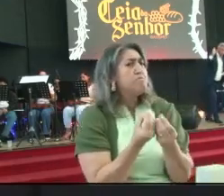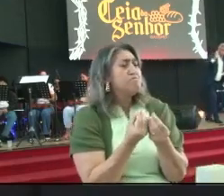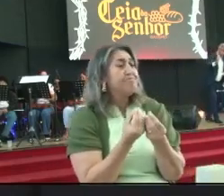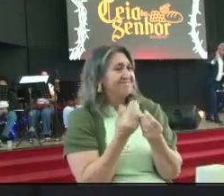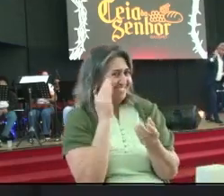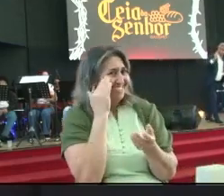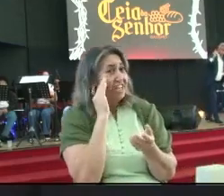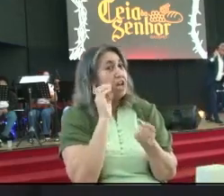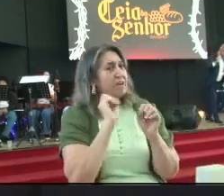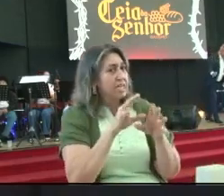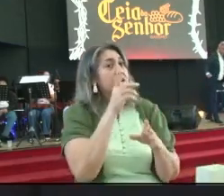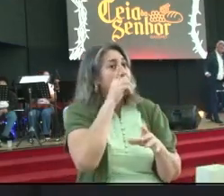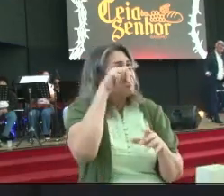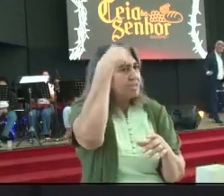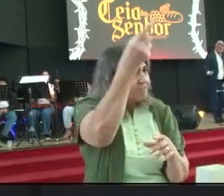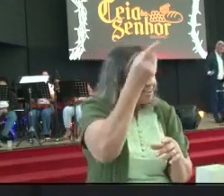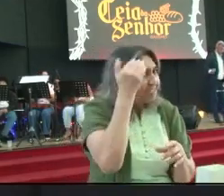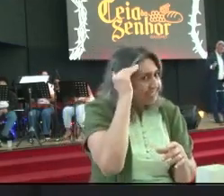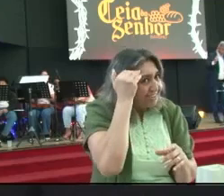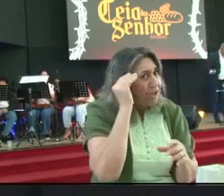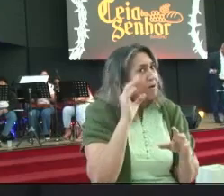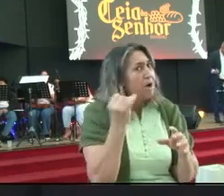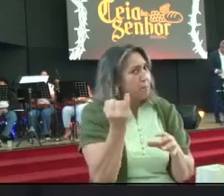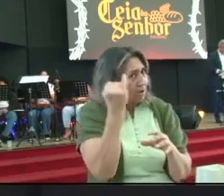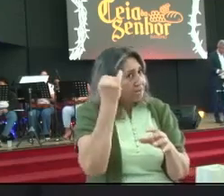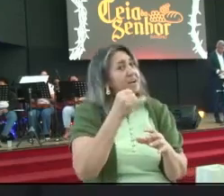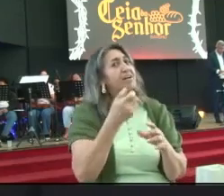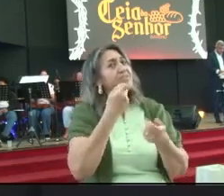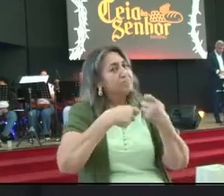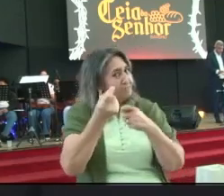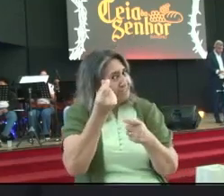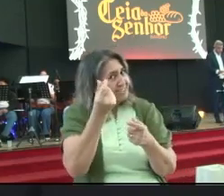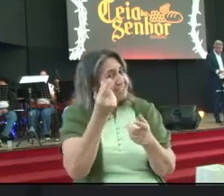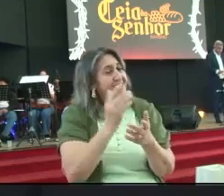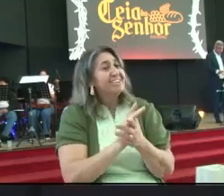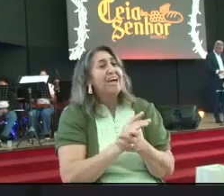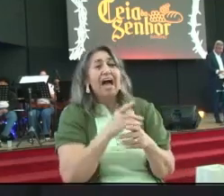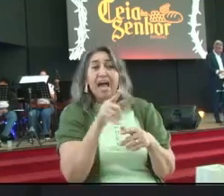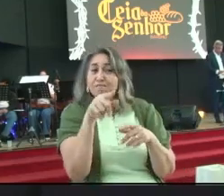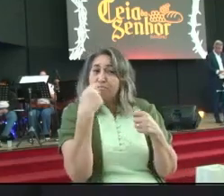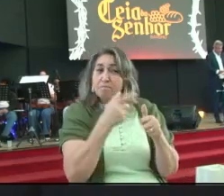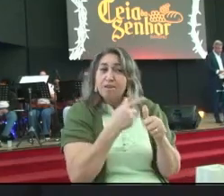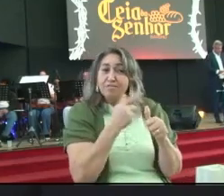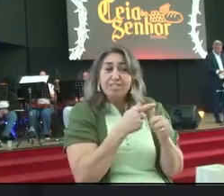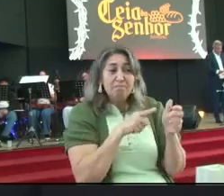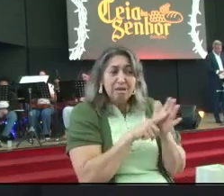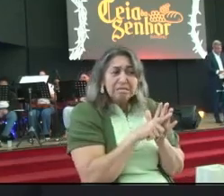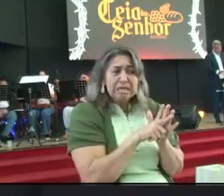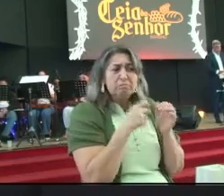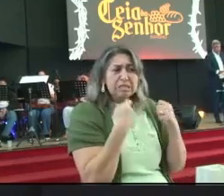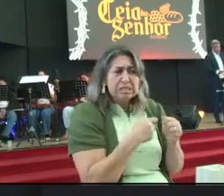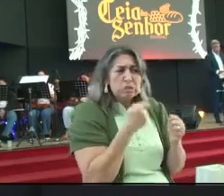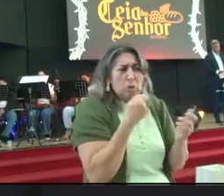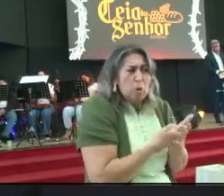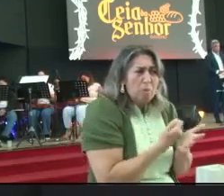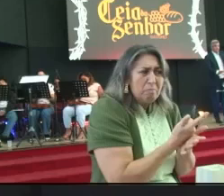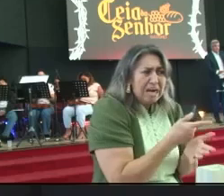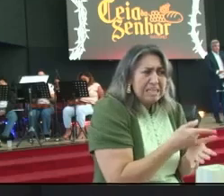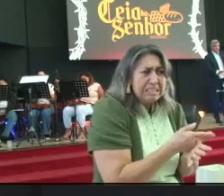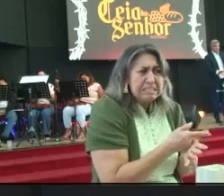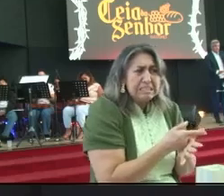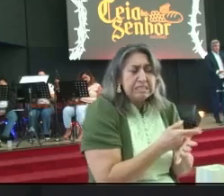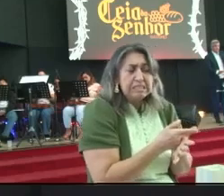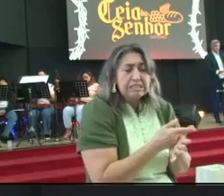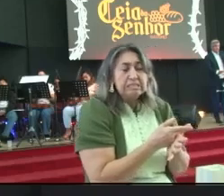me entendem, digam amém. Digam amém. Para concluir, 3 princípios